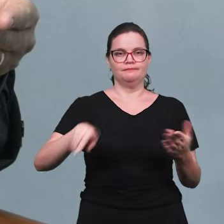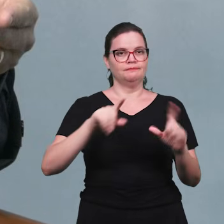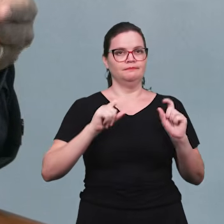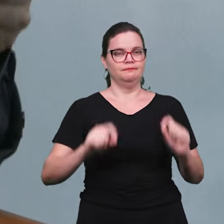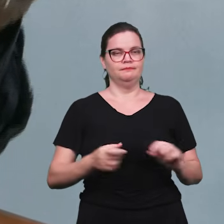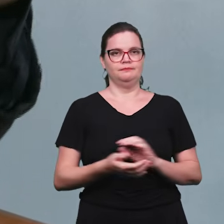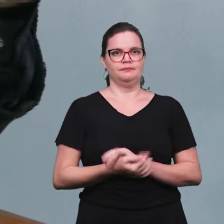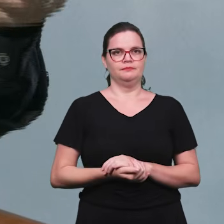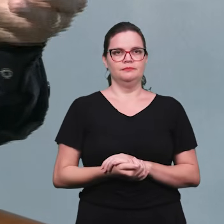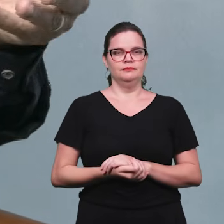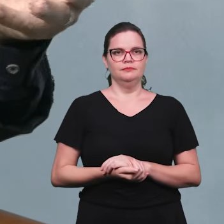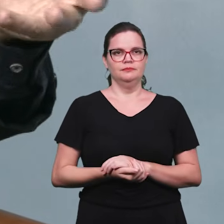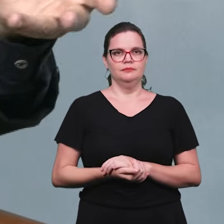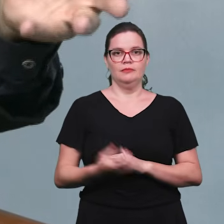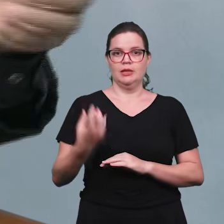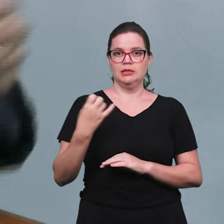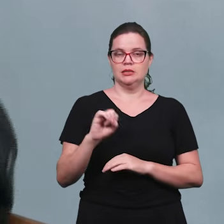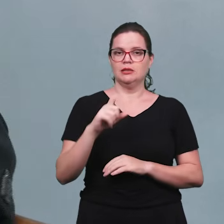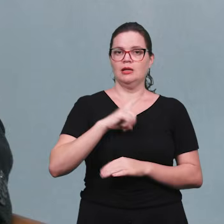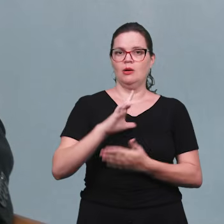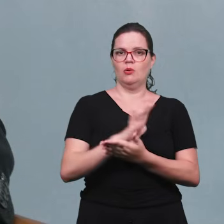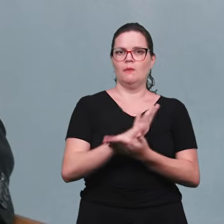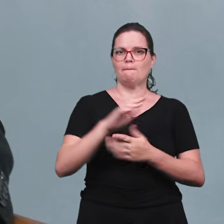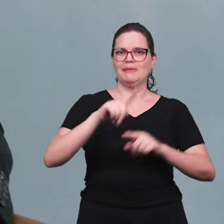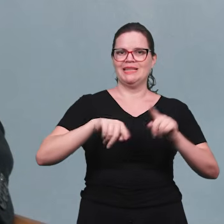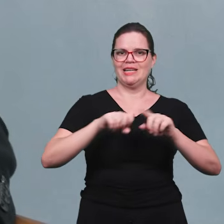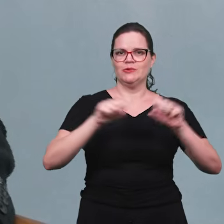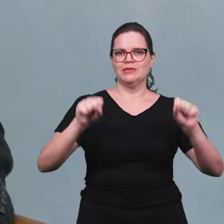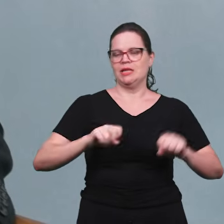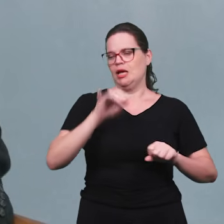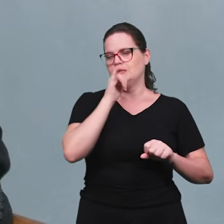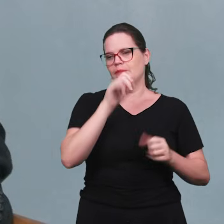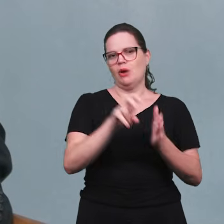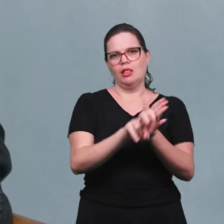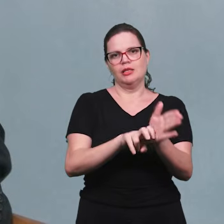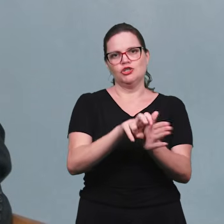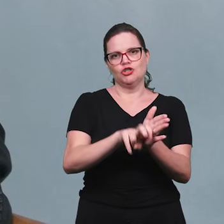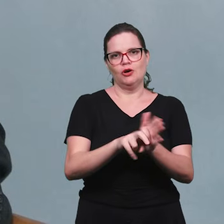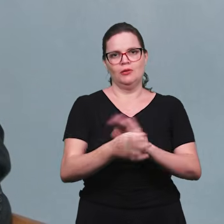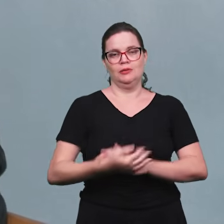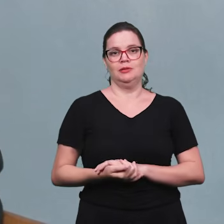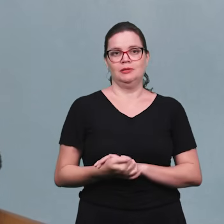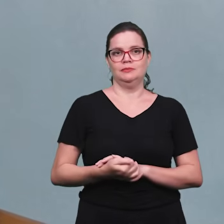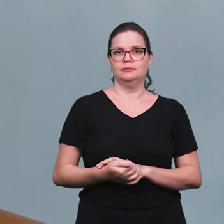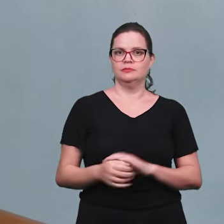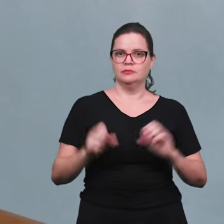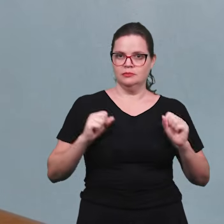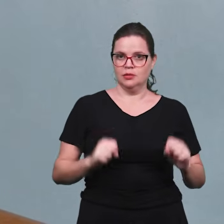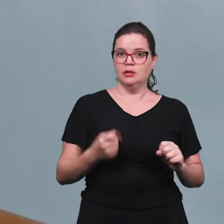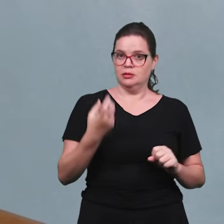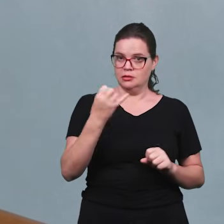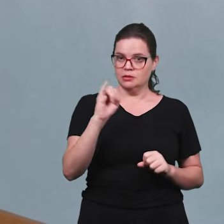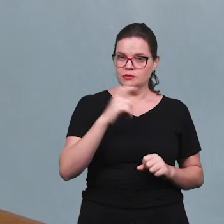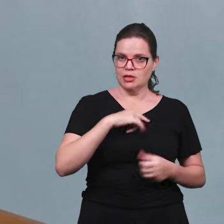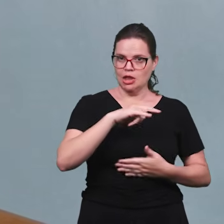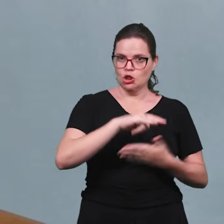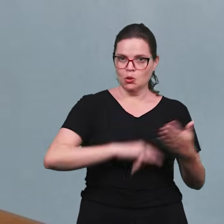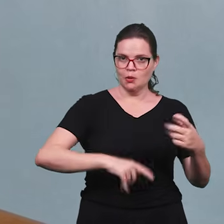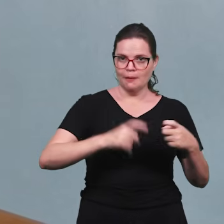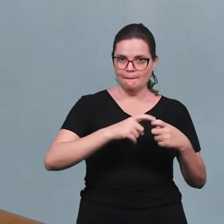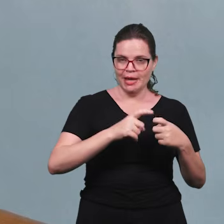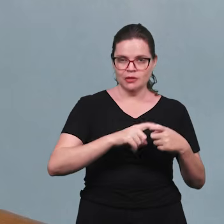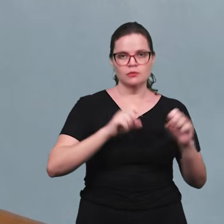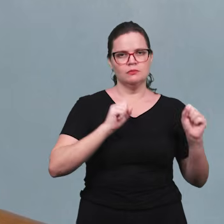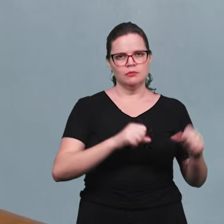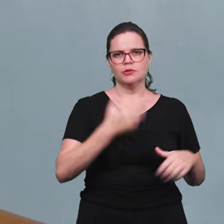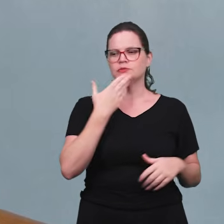é que até equipamentos você precisa, uma cadeira de rodas. ou alguma coisa, você pode ter um laudo solicitando, pode dar